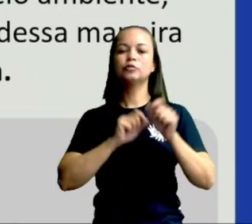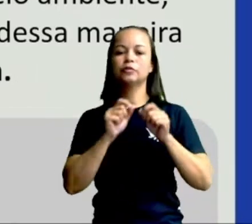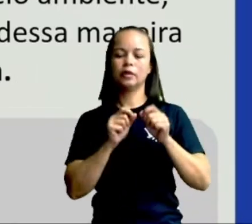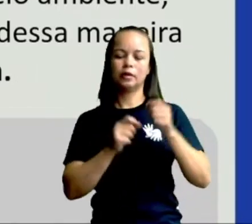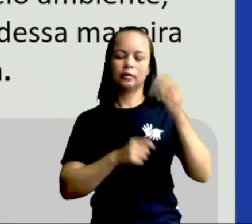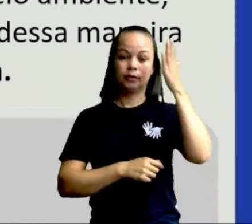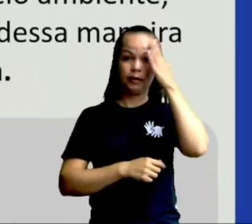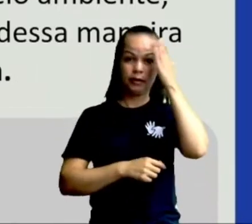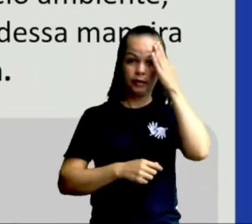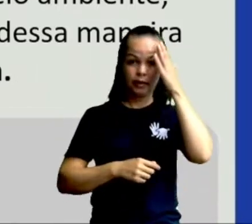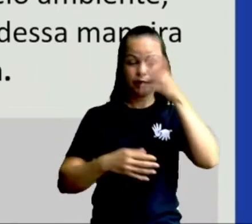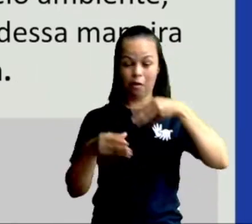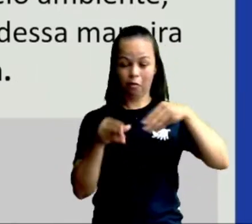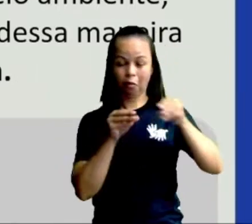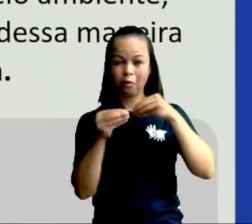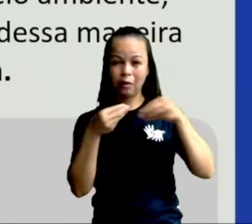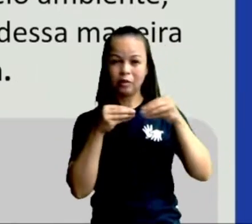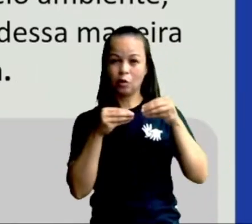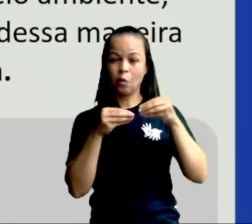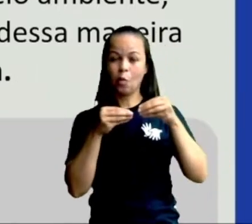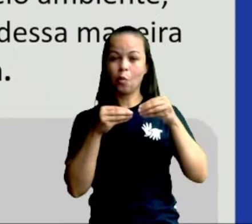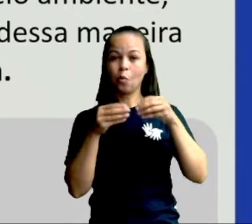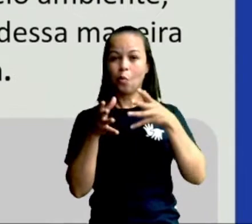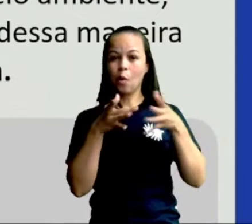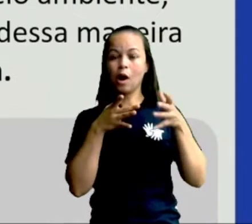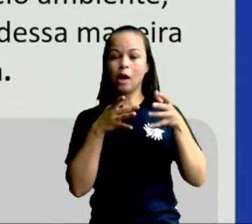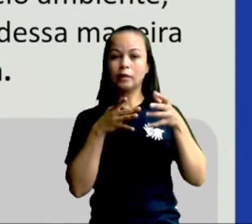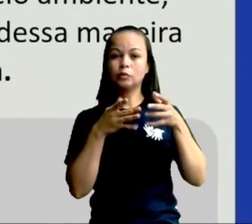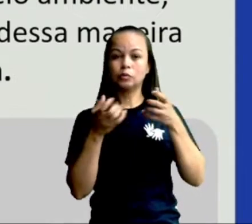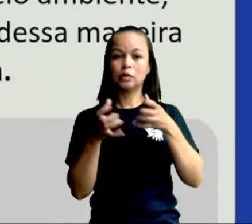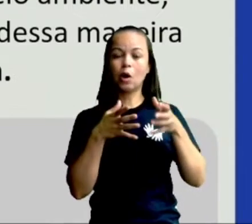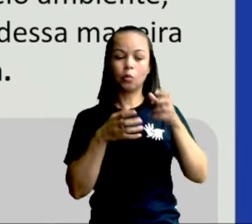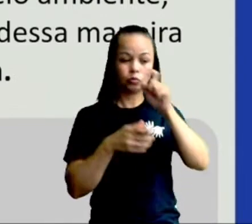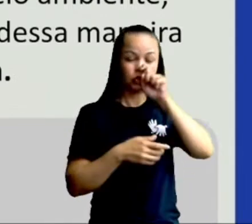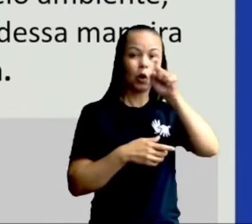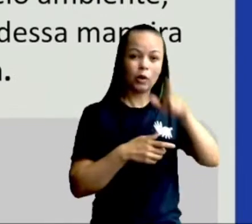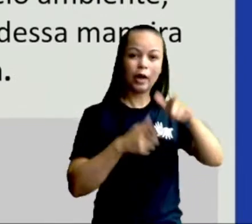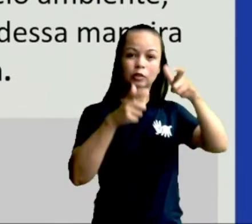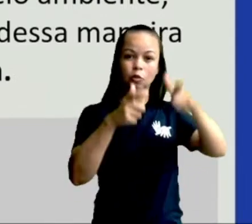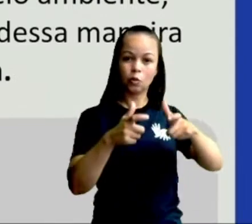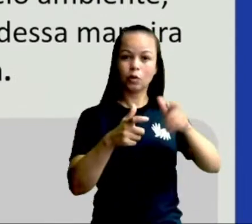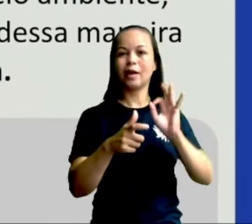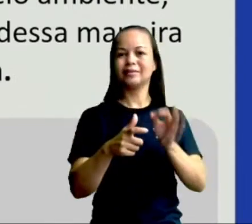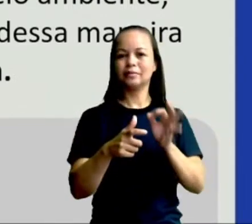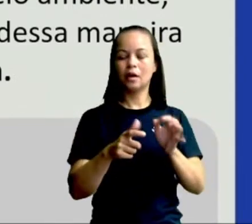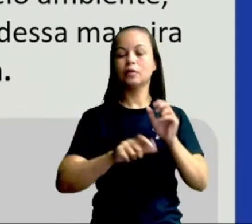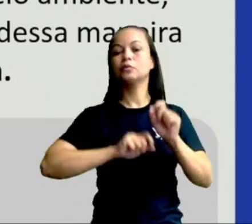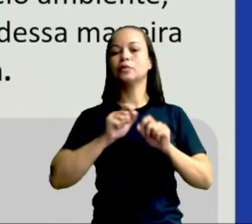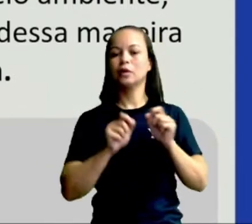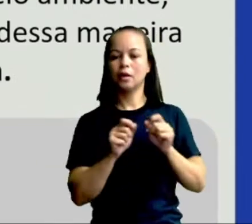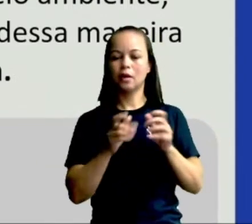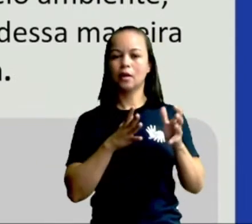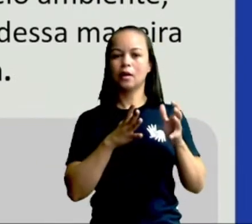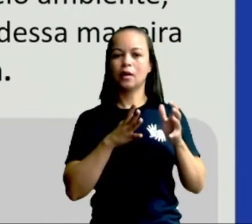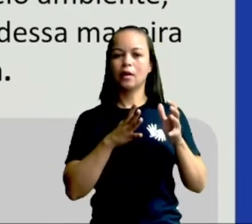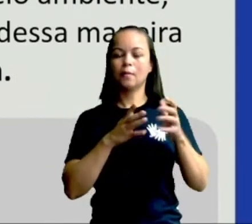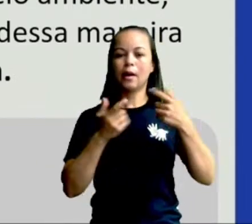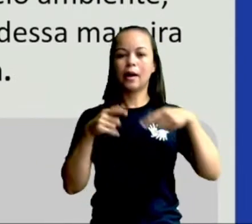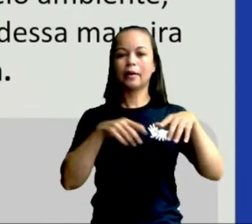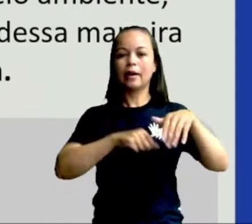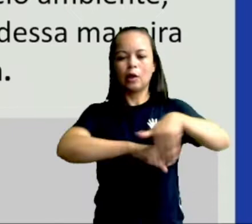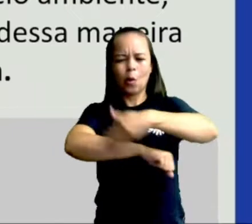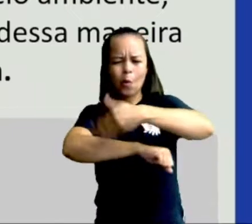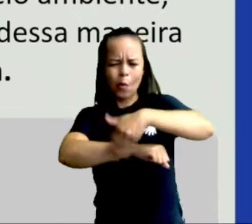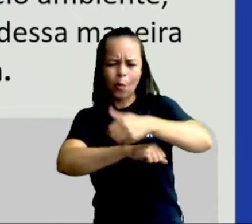que o plástico, quando não descartado, presta atenção nisso, ó, de forma certa, vai parar em ruas,